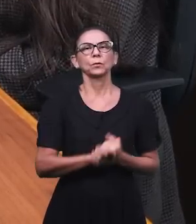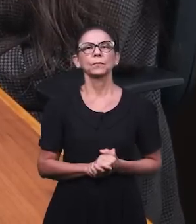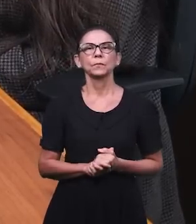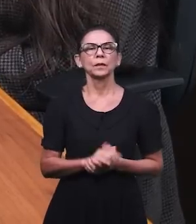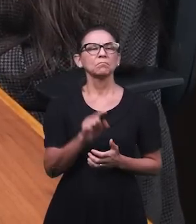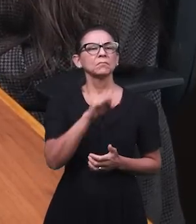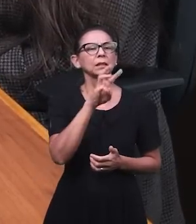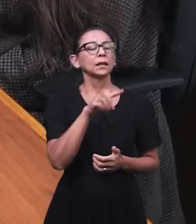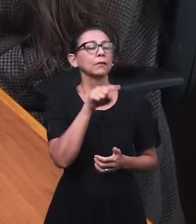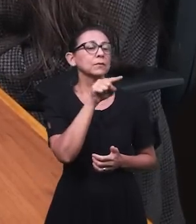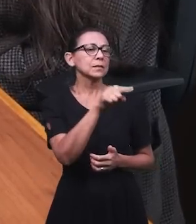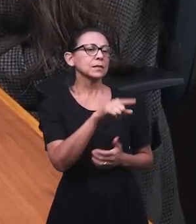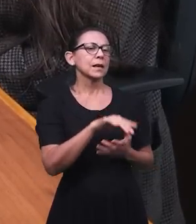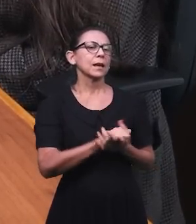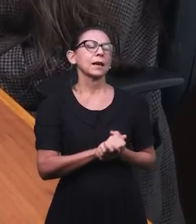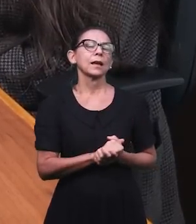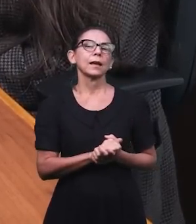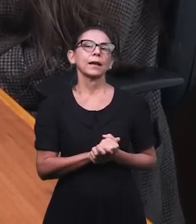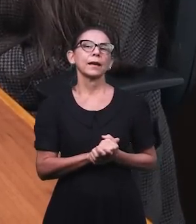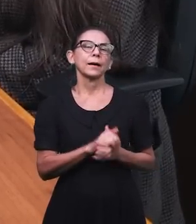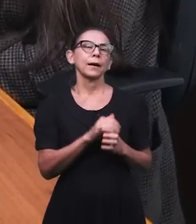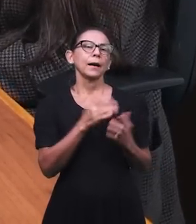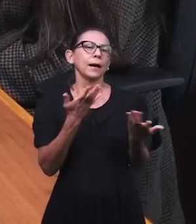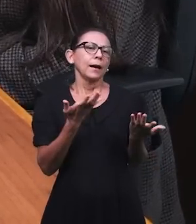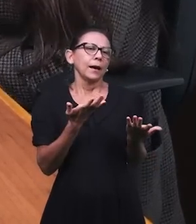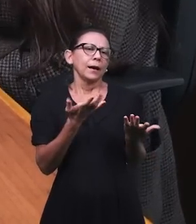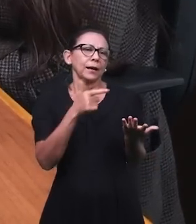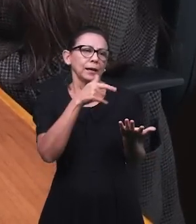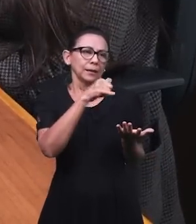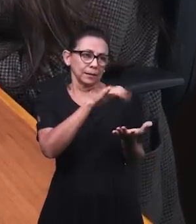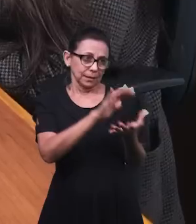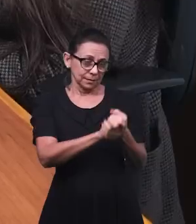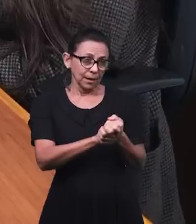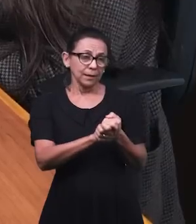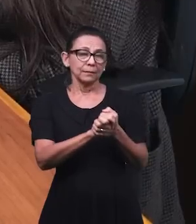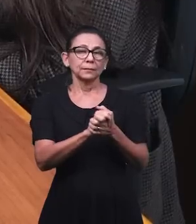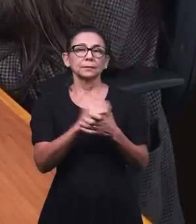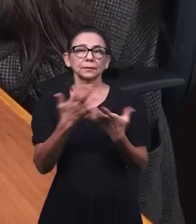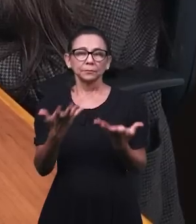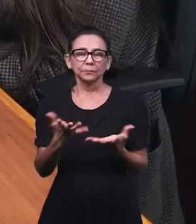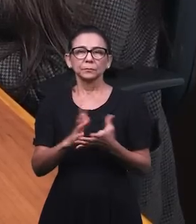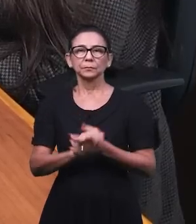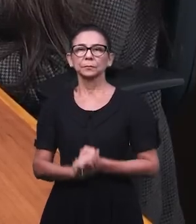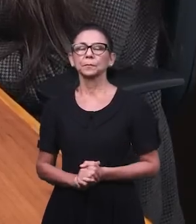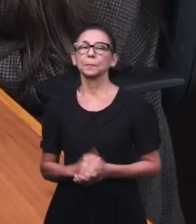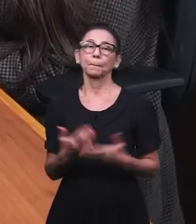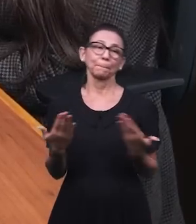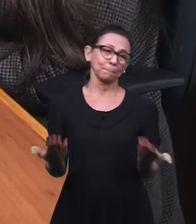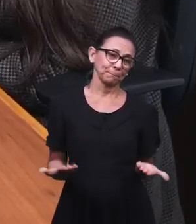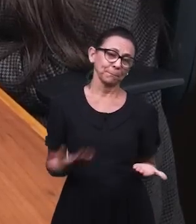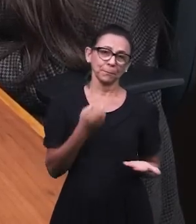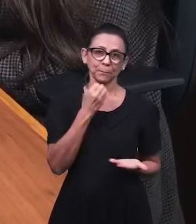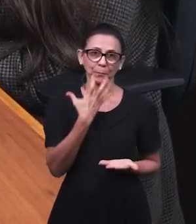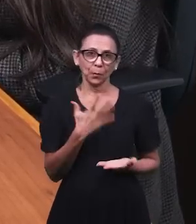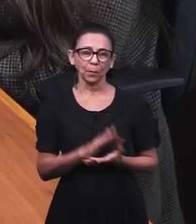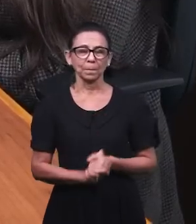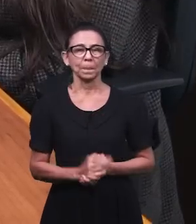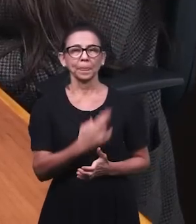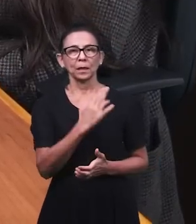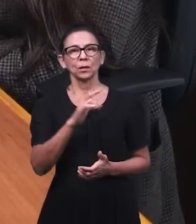a igreja, casada. Ah, tá. Vamos lá, então. Bem, meu nome é